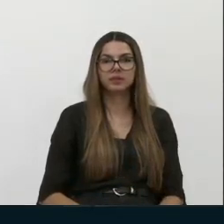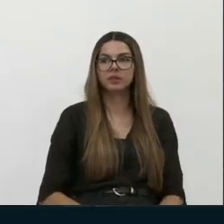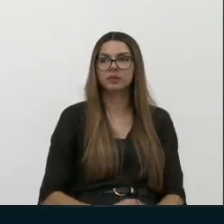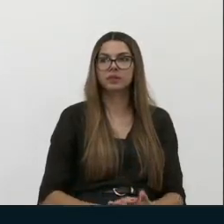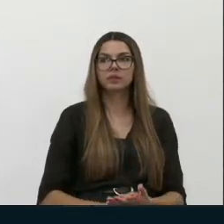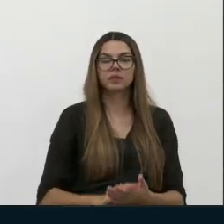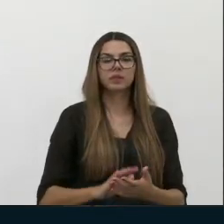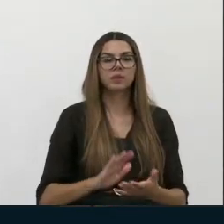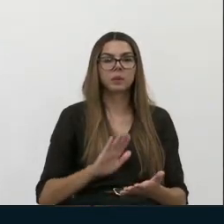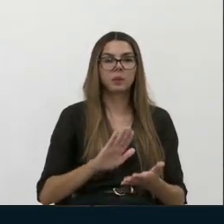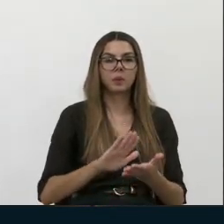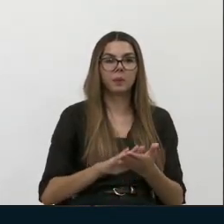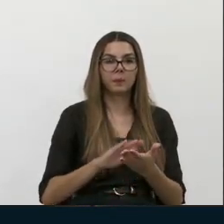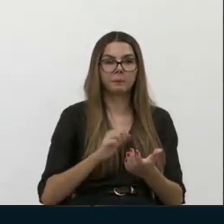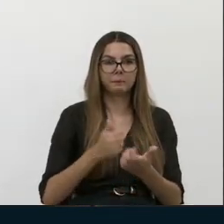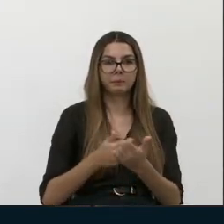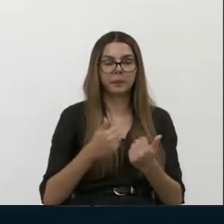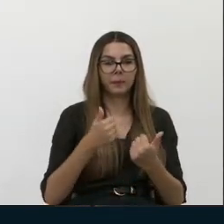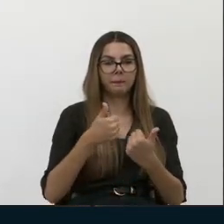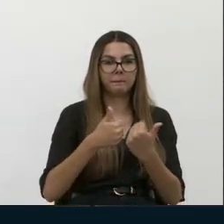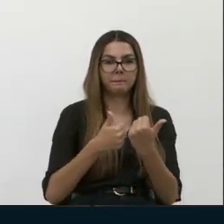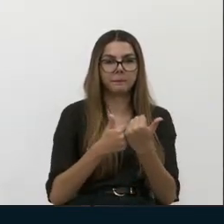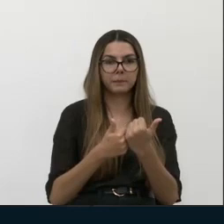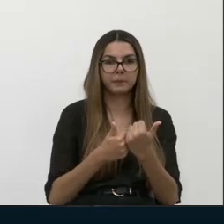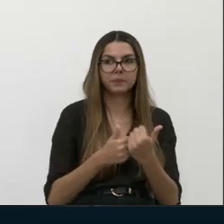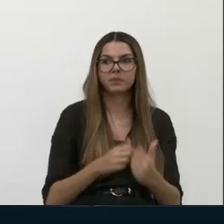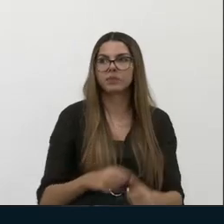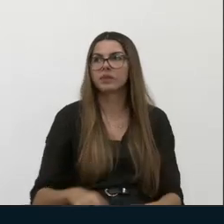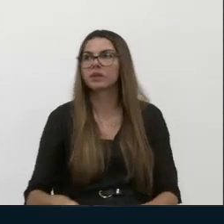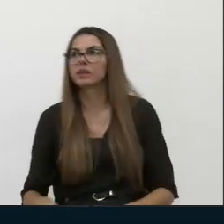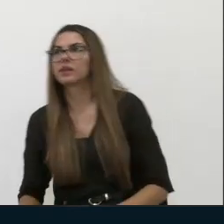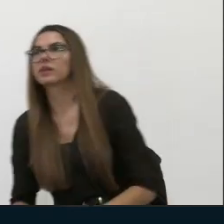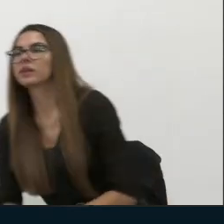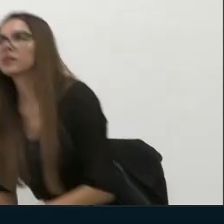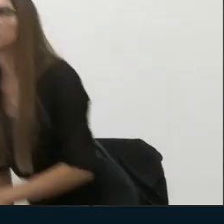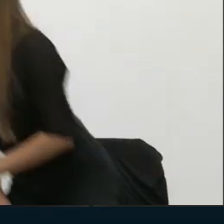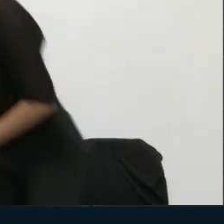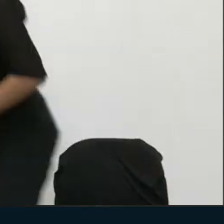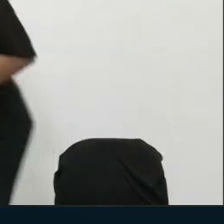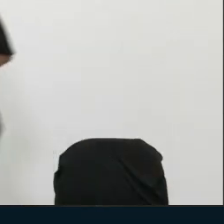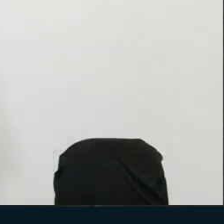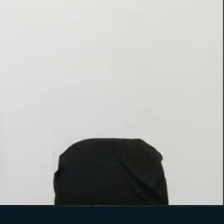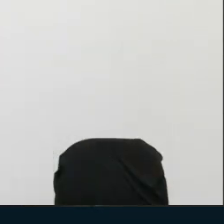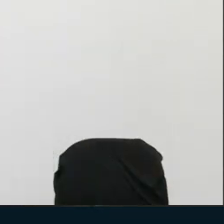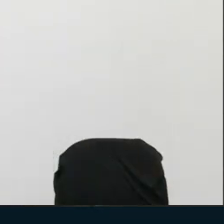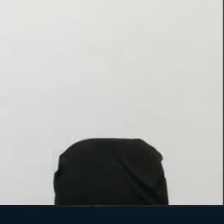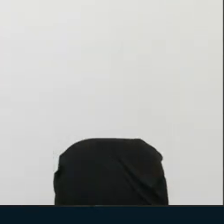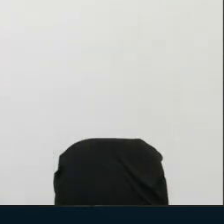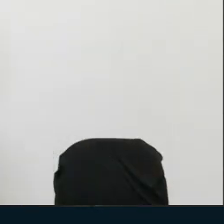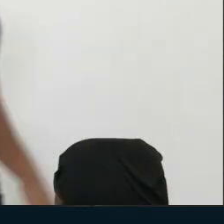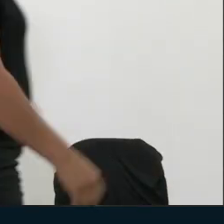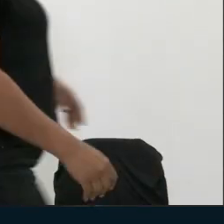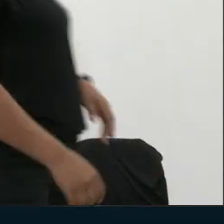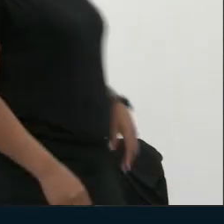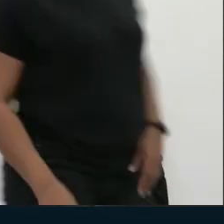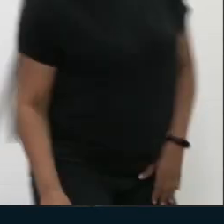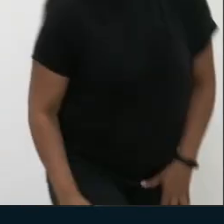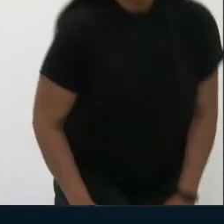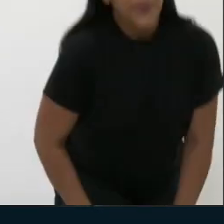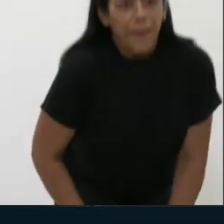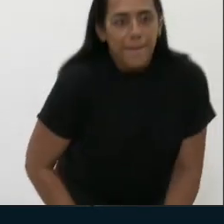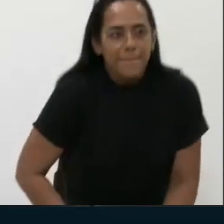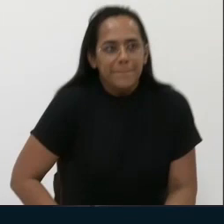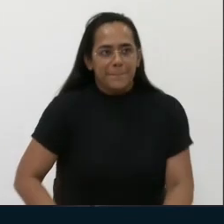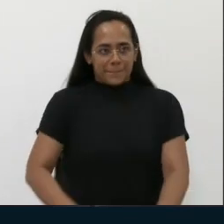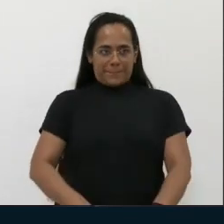apoio do que é inelegível, não vai ser candidato a nada, mas tem os votos deles. Então, está